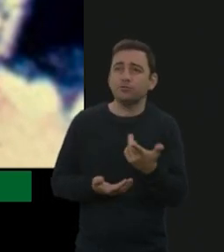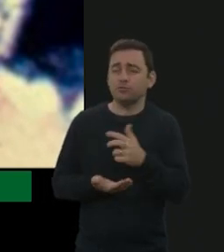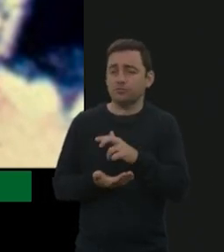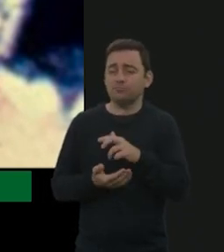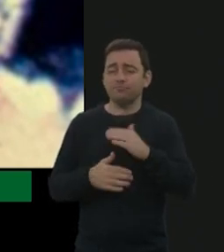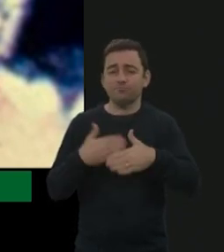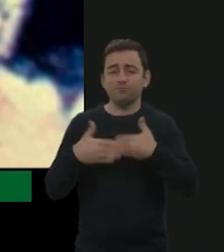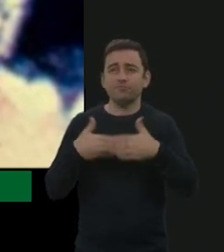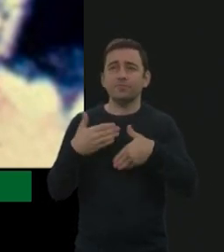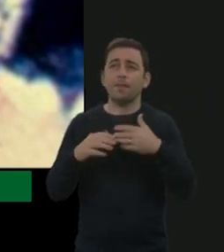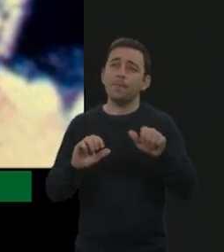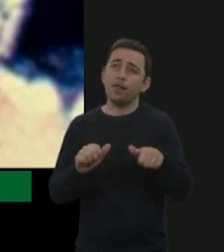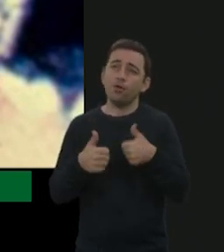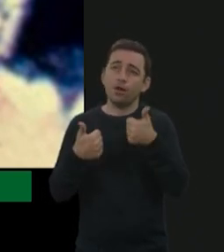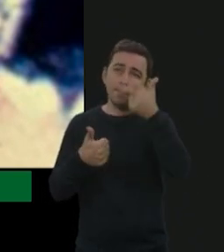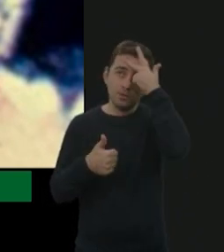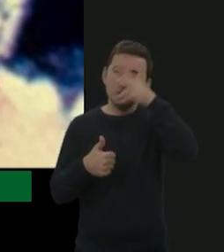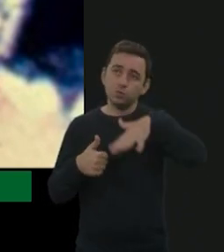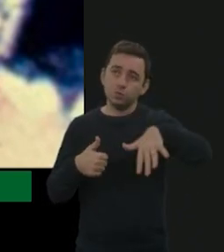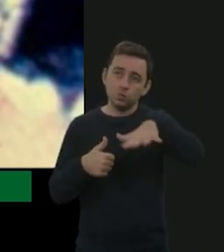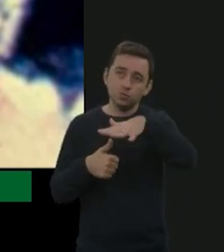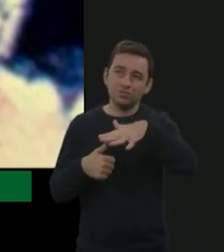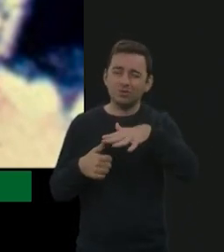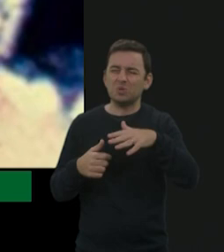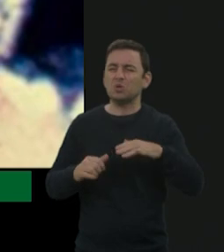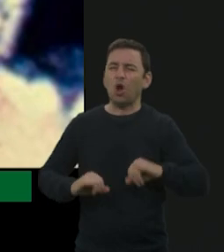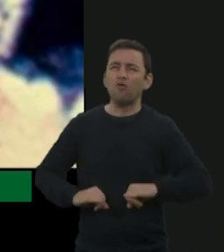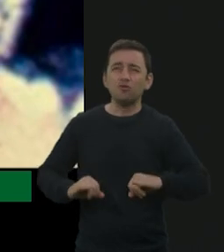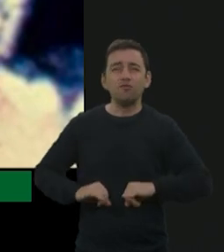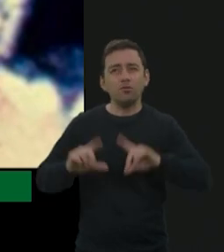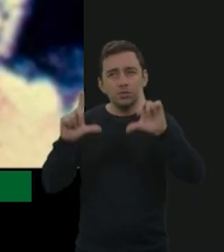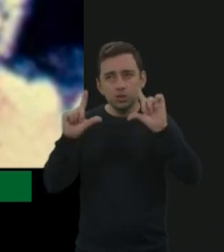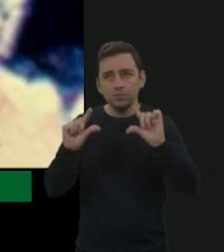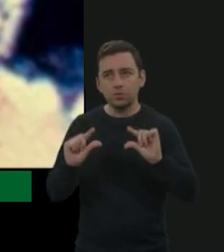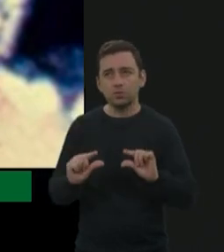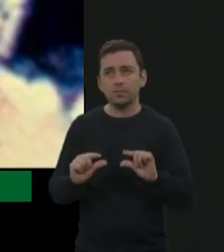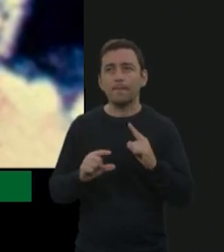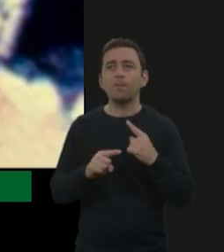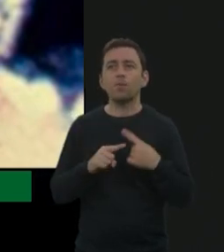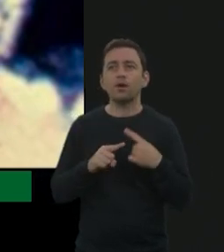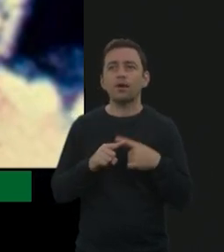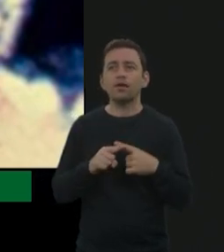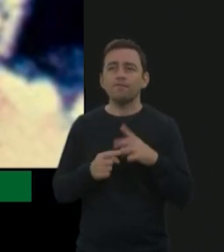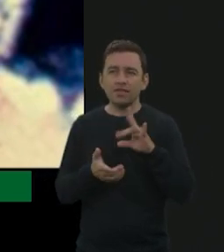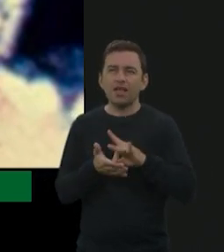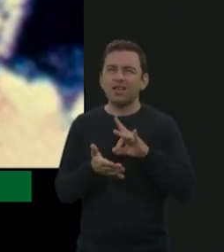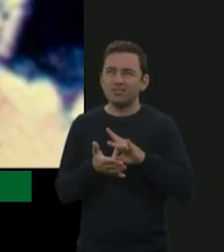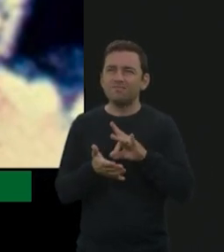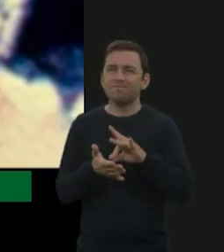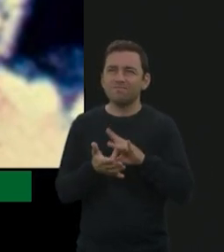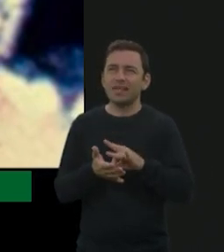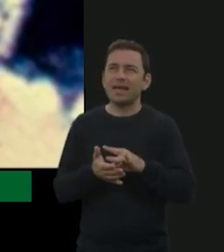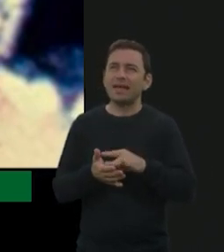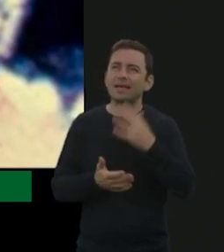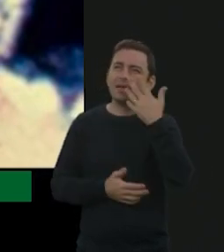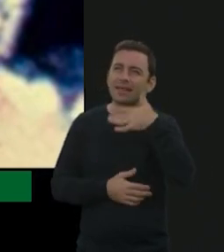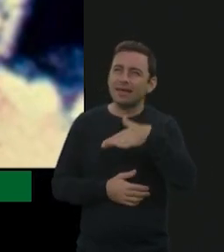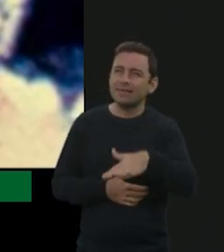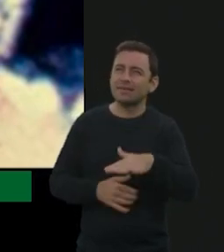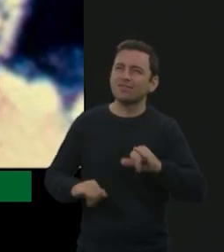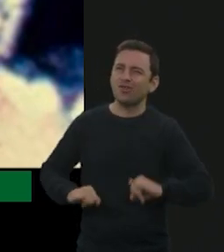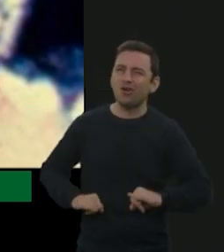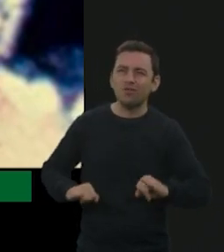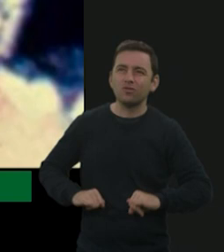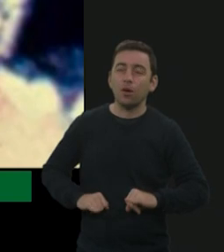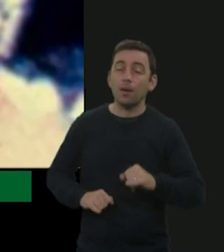possa melhorar e que as pessoas não possam passar por tanto sofrimento. Né? Porque as crianças sofrem, e ser pai e mãe de